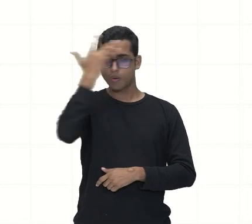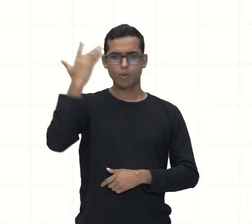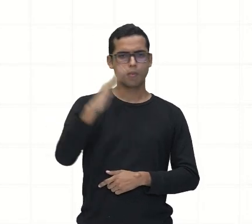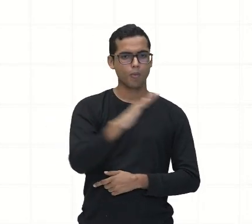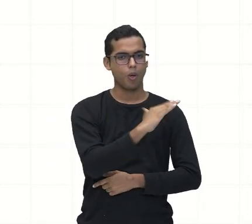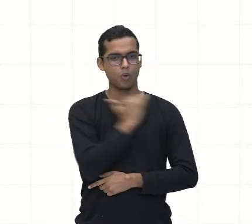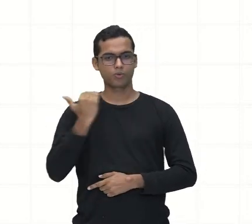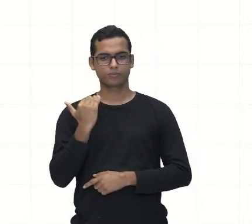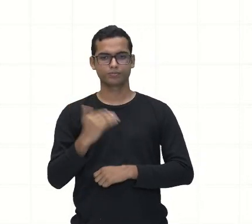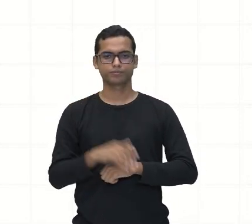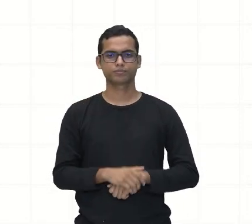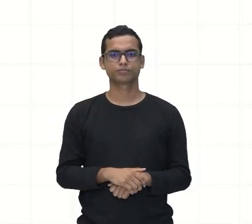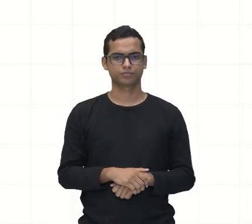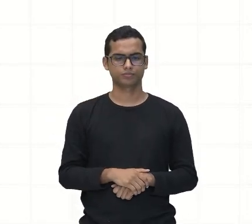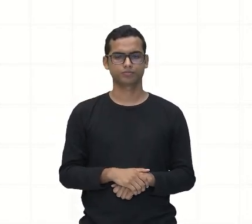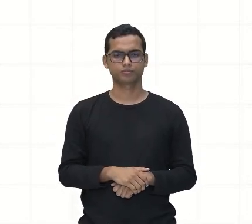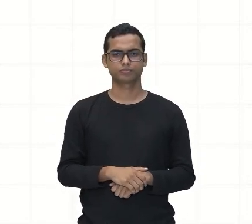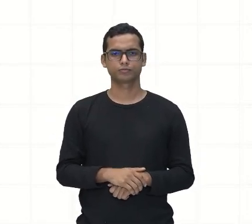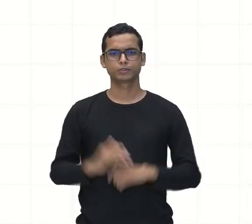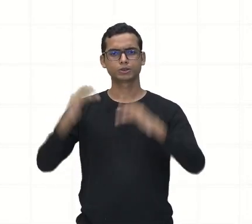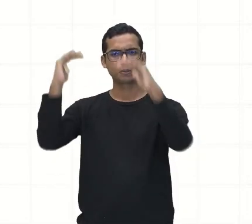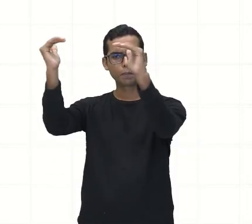por